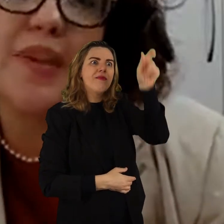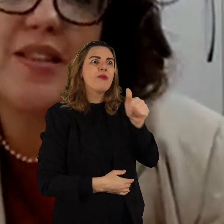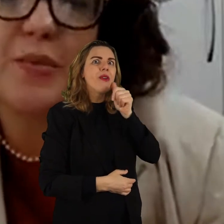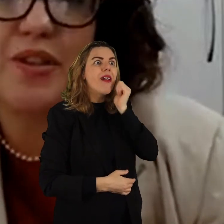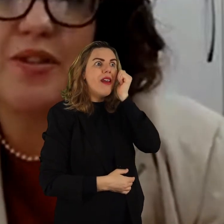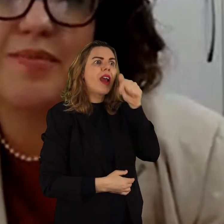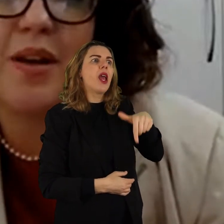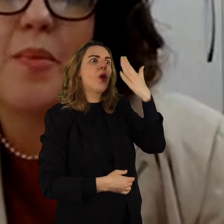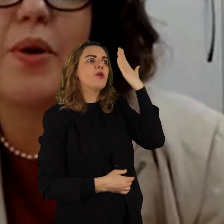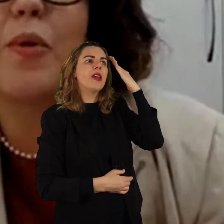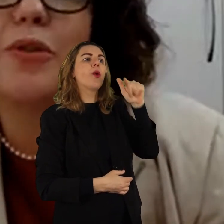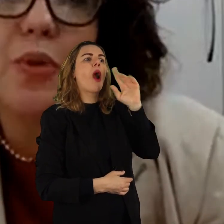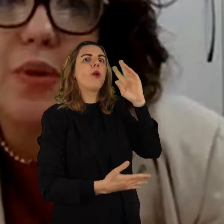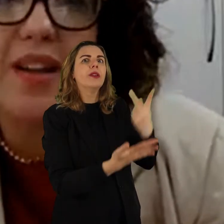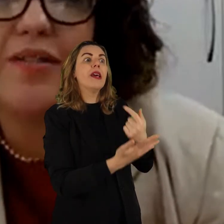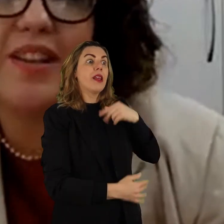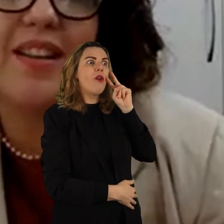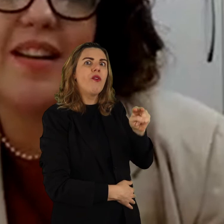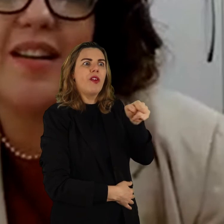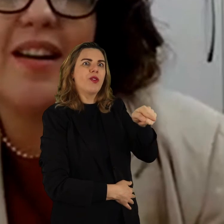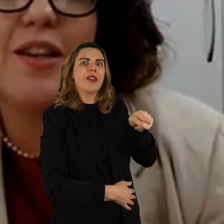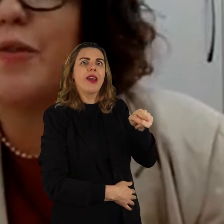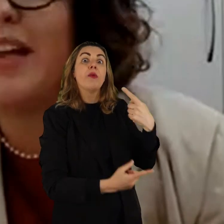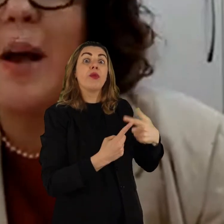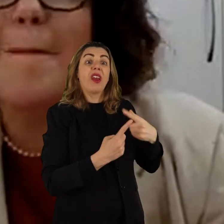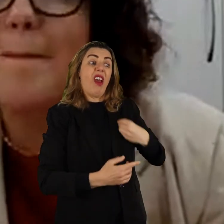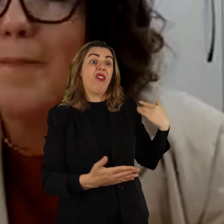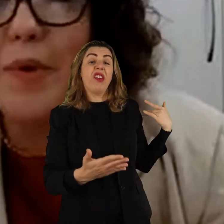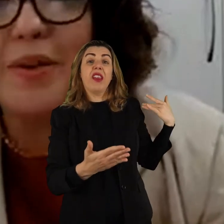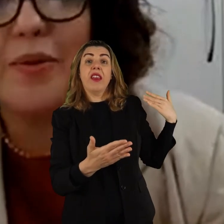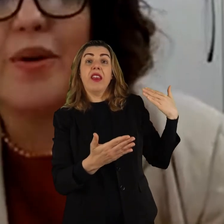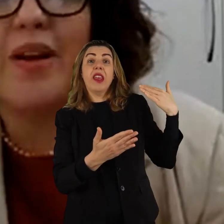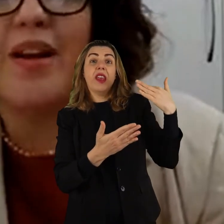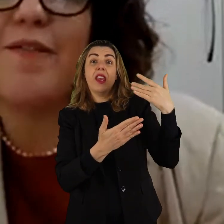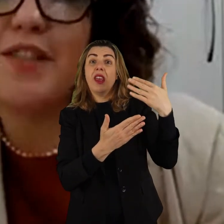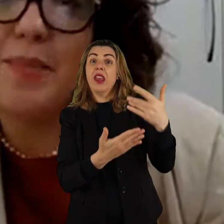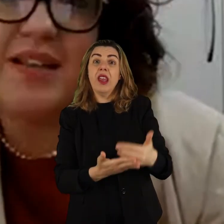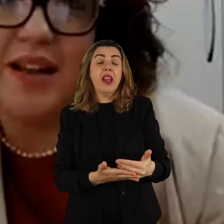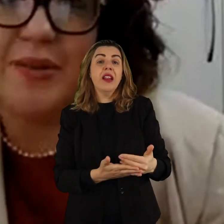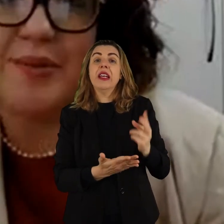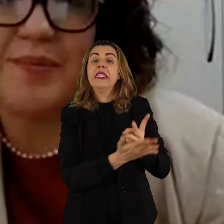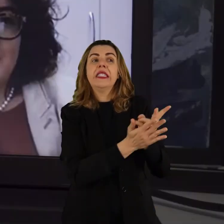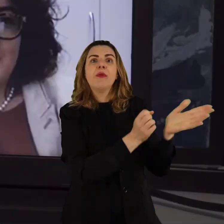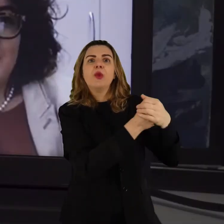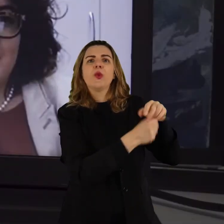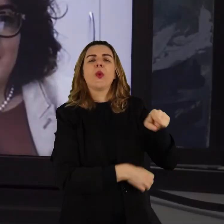que acontece contigo. Porque ao longo de toda a vida, isso foi muito